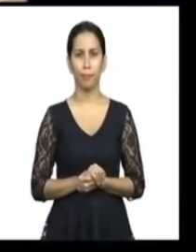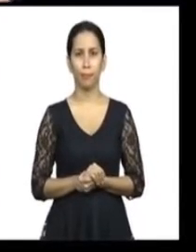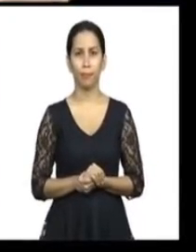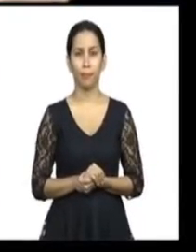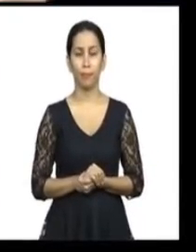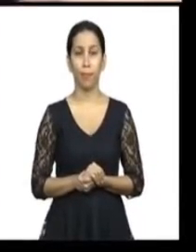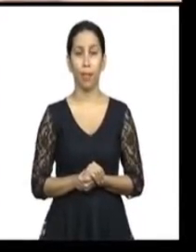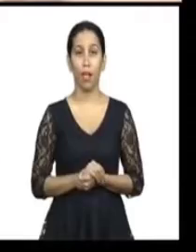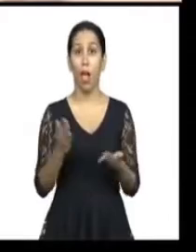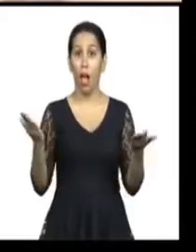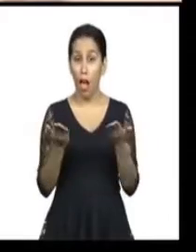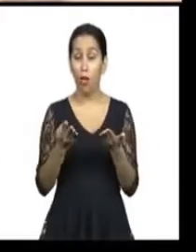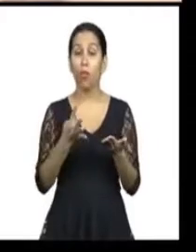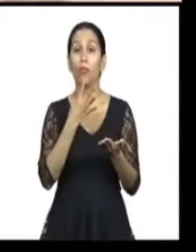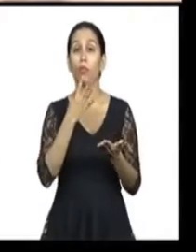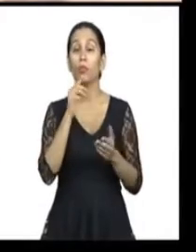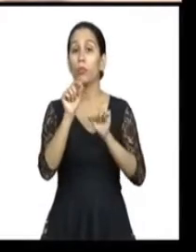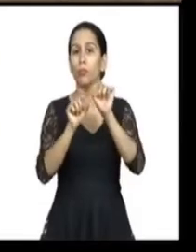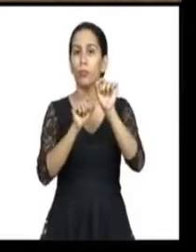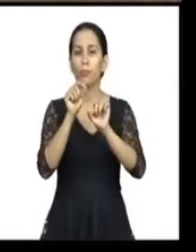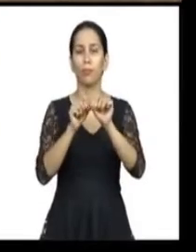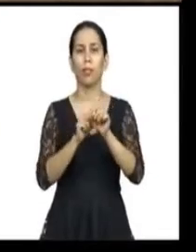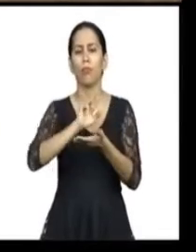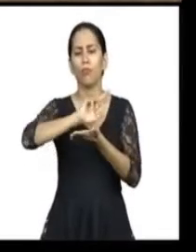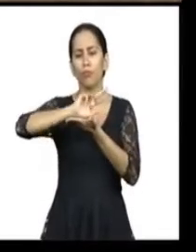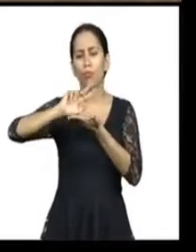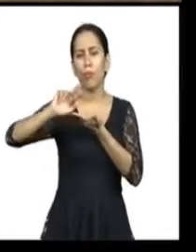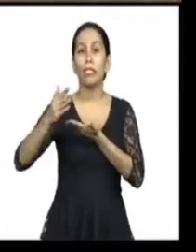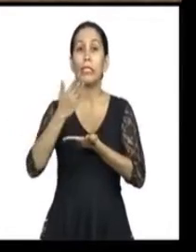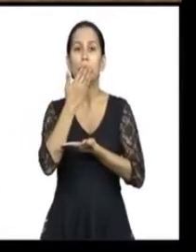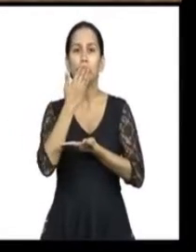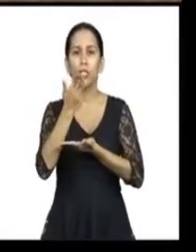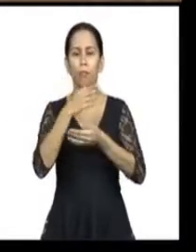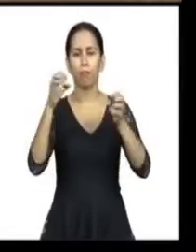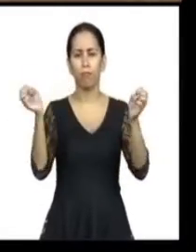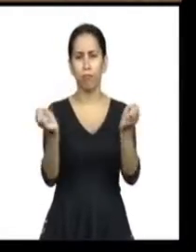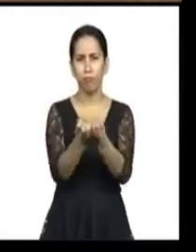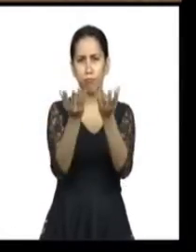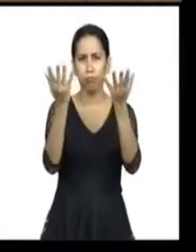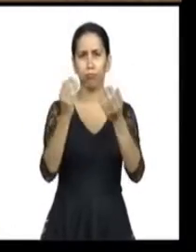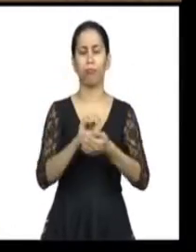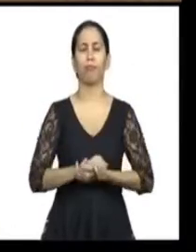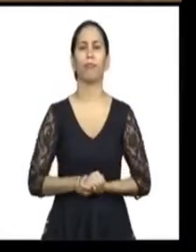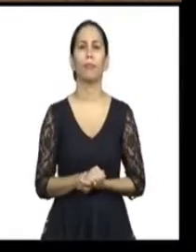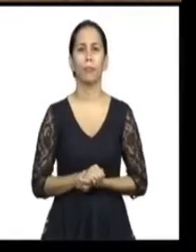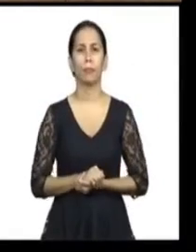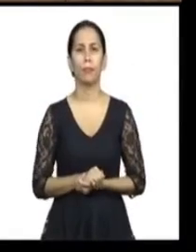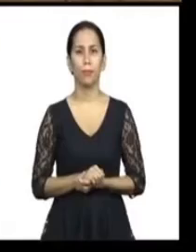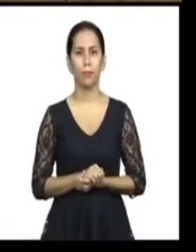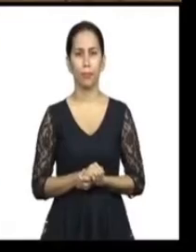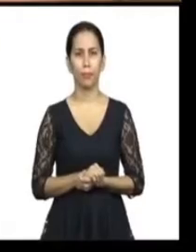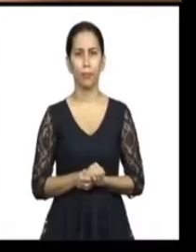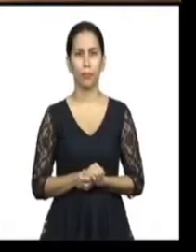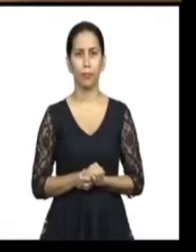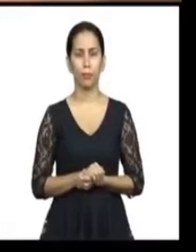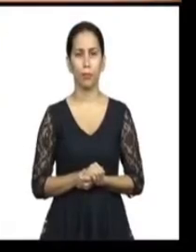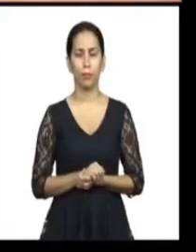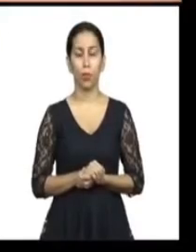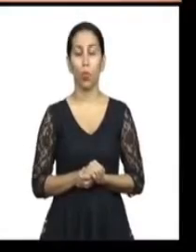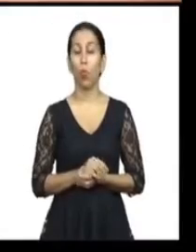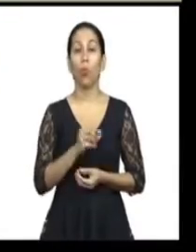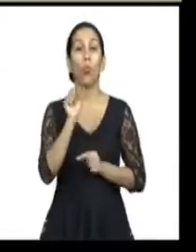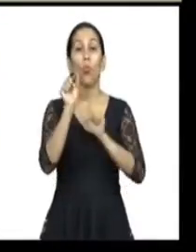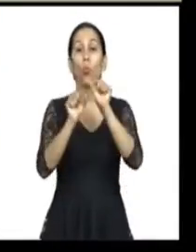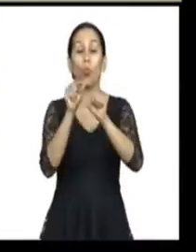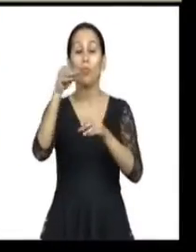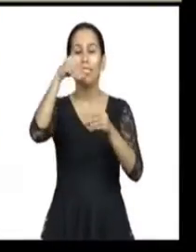Nesse episódio você vai conferir os diferentes tipos de explosivos usados no desmonte de rochas, o que deve